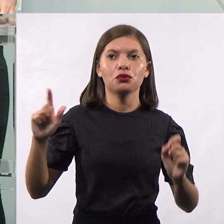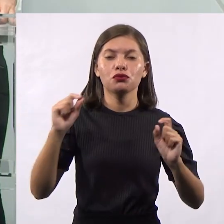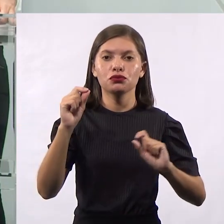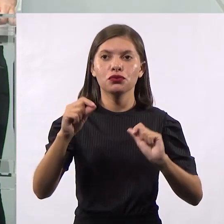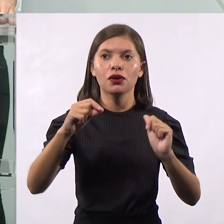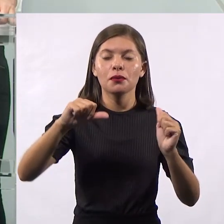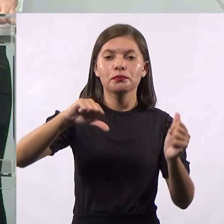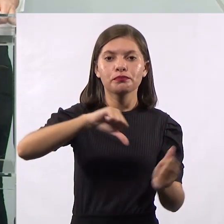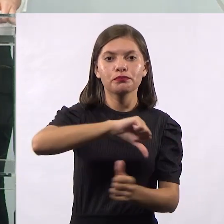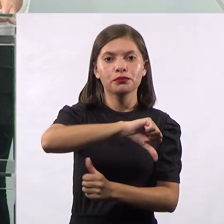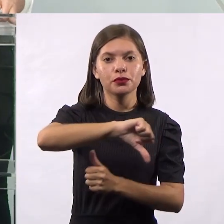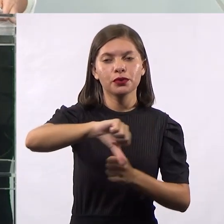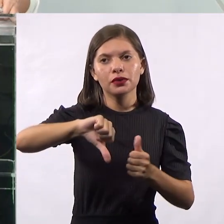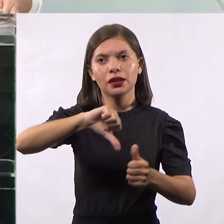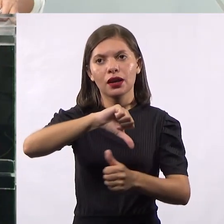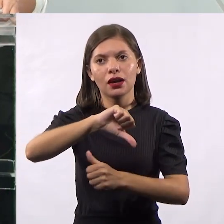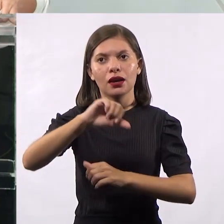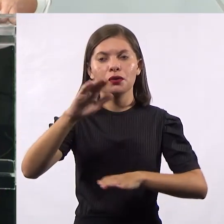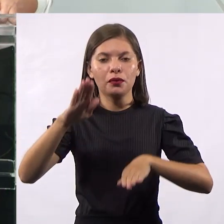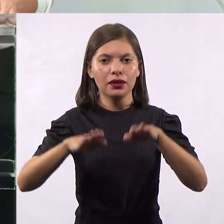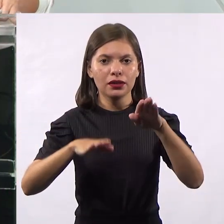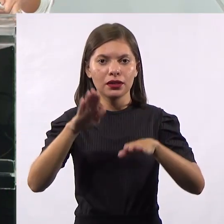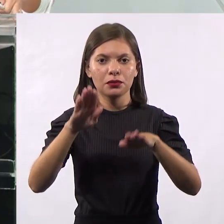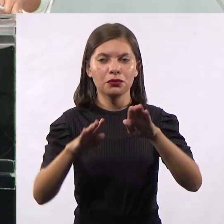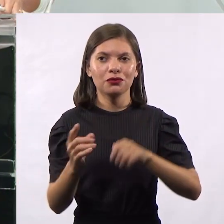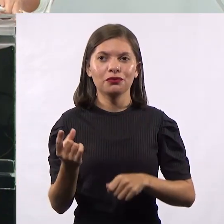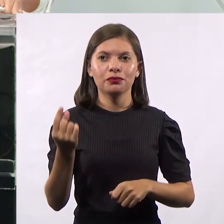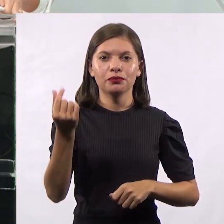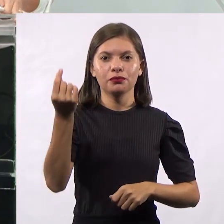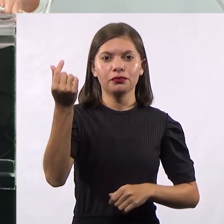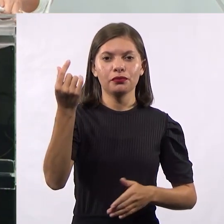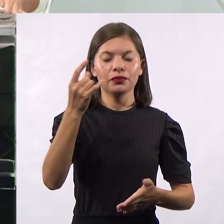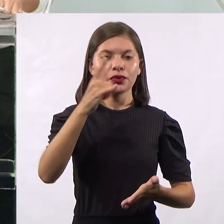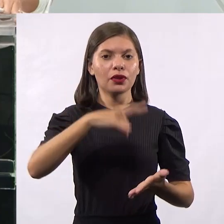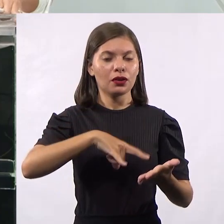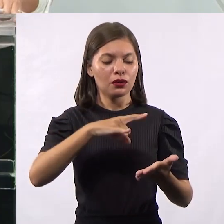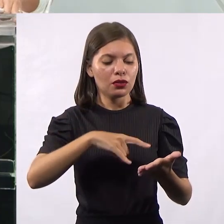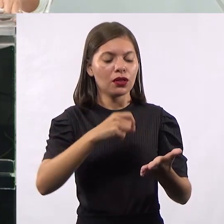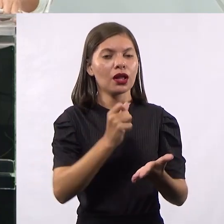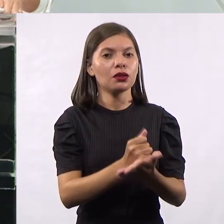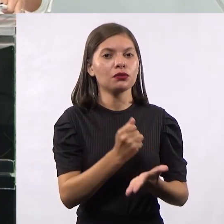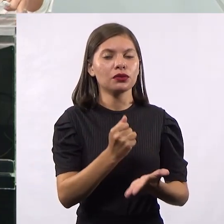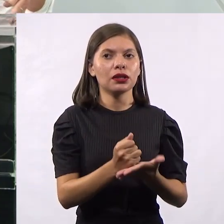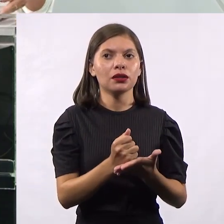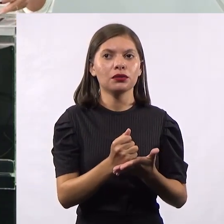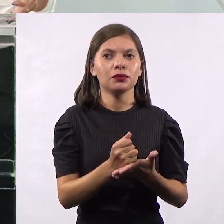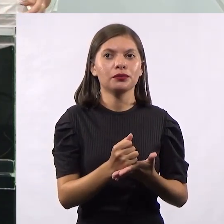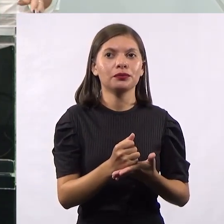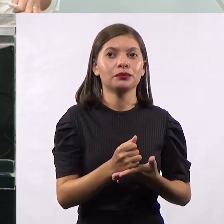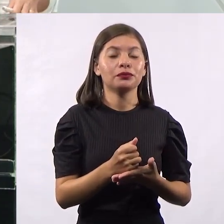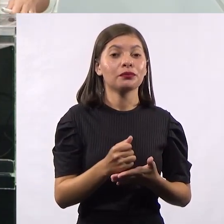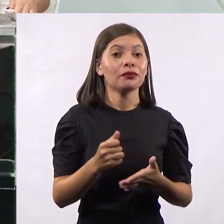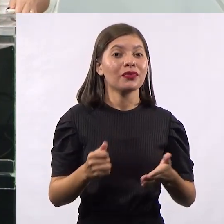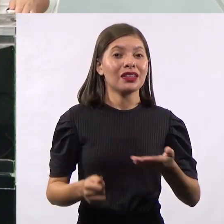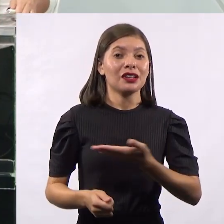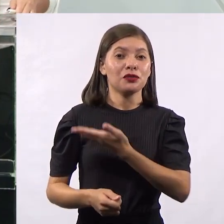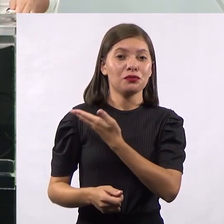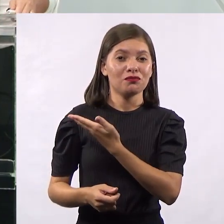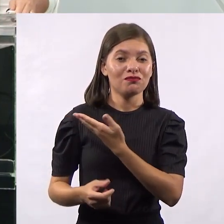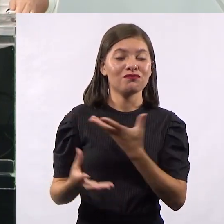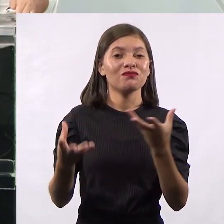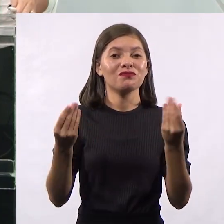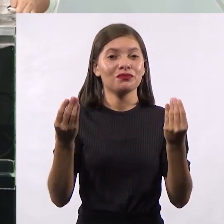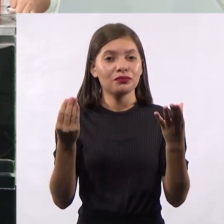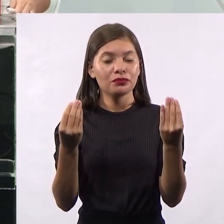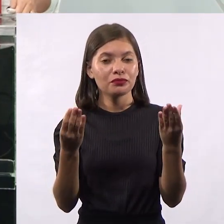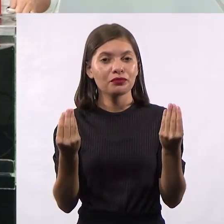de uma manutenção, né, do equilíbrio econômico-financeiro do contrato, tá? Este ponto,